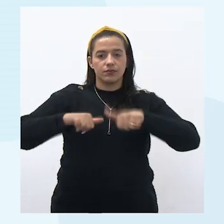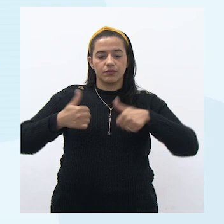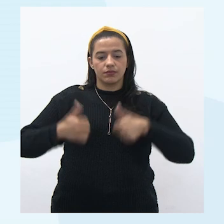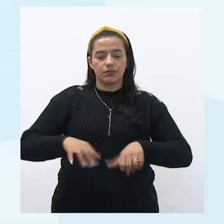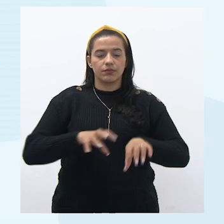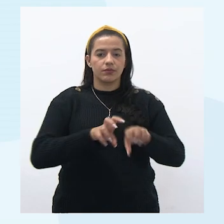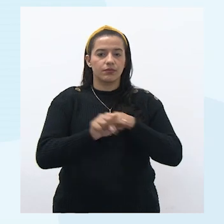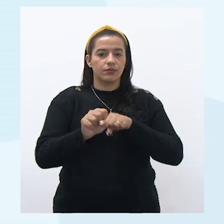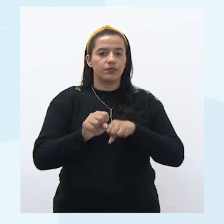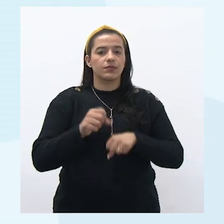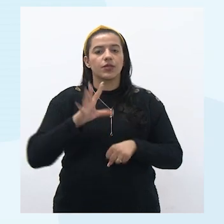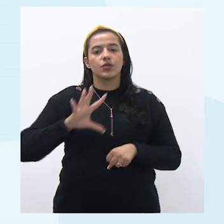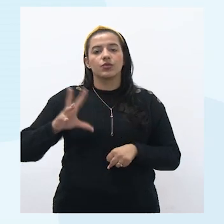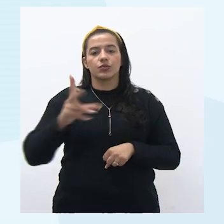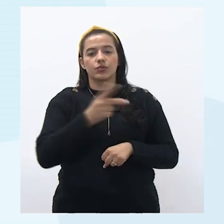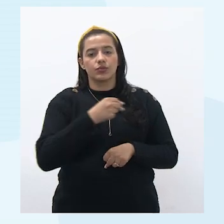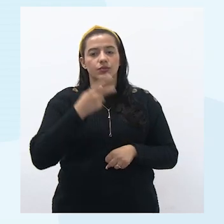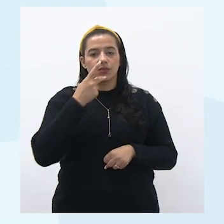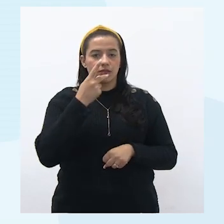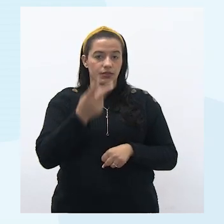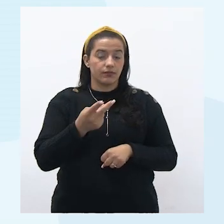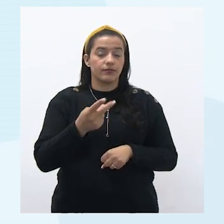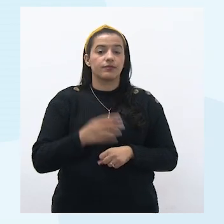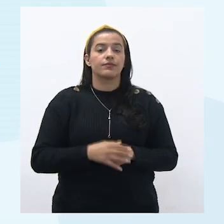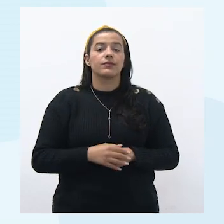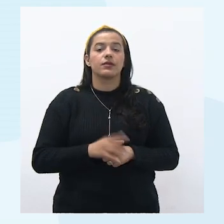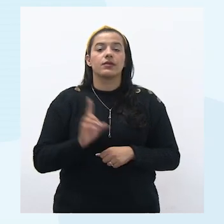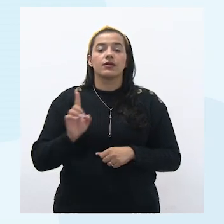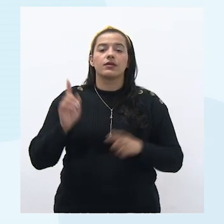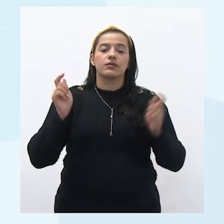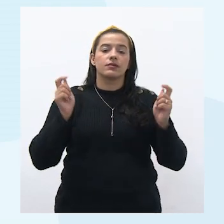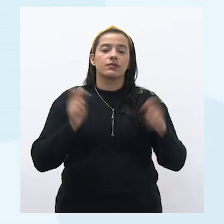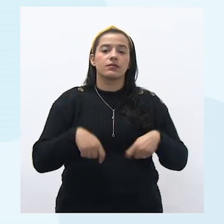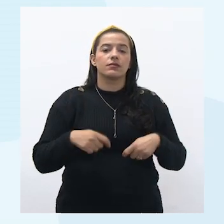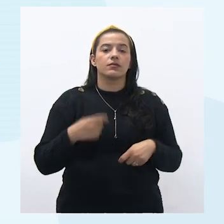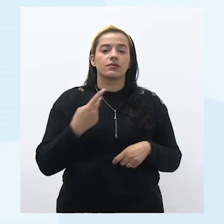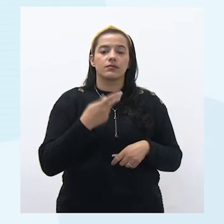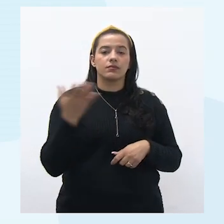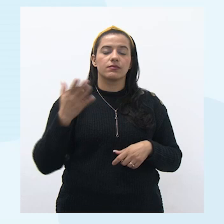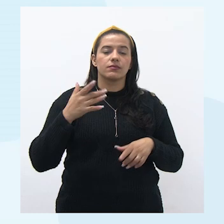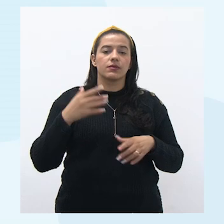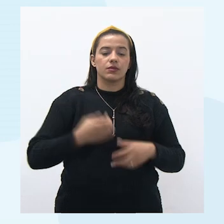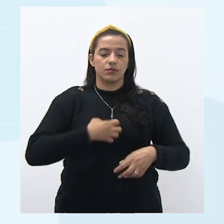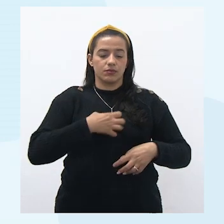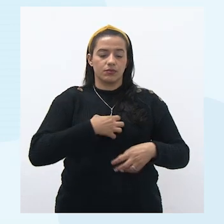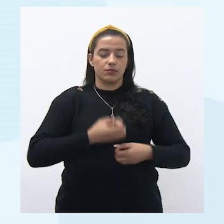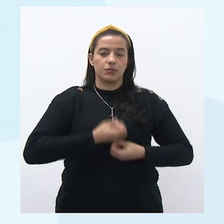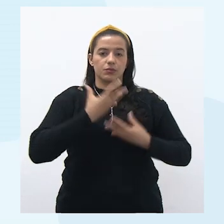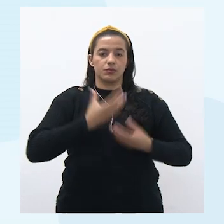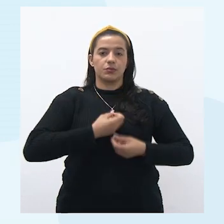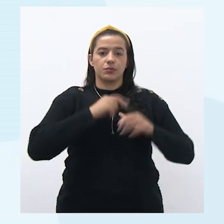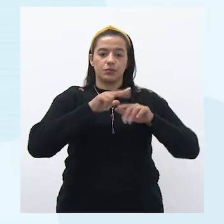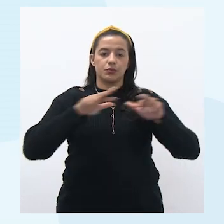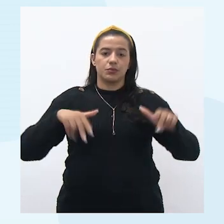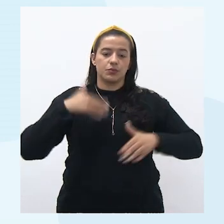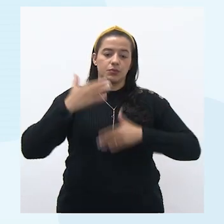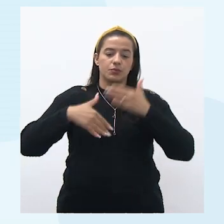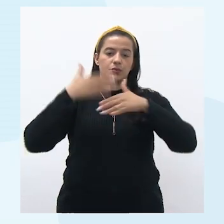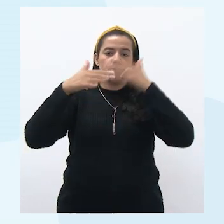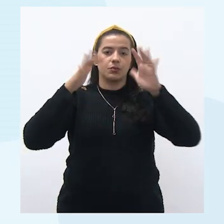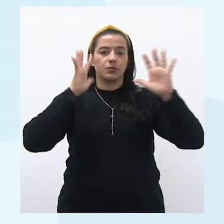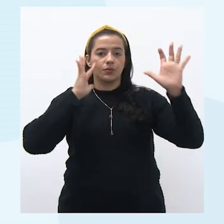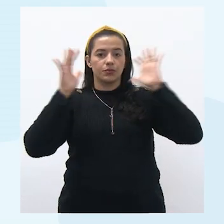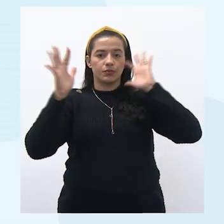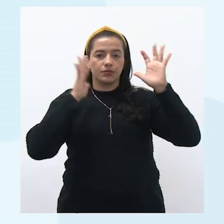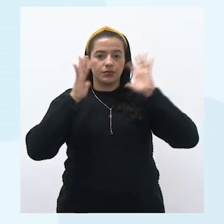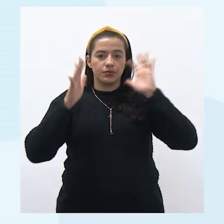formativa, né, e de tudo isso que a gente traz aqui, ele vai permitir esse letramento socioemocional, esse processo de